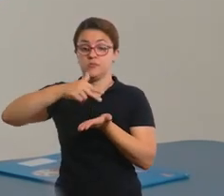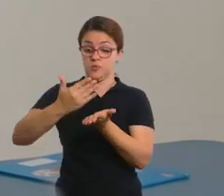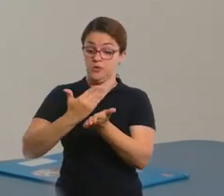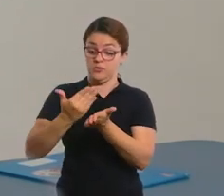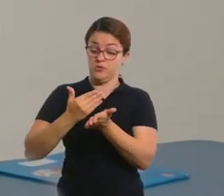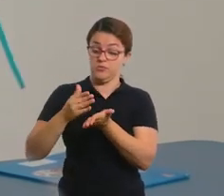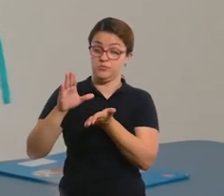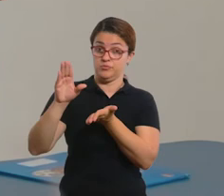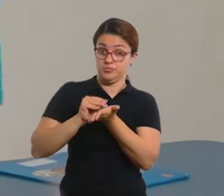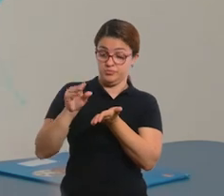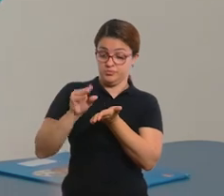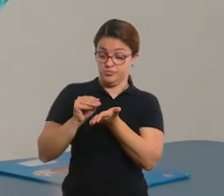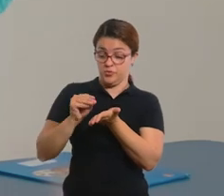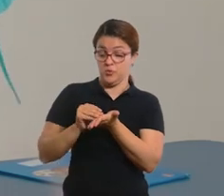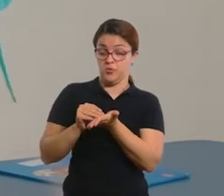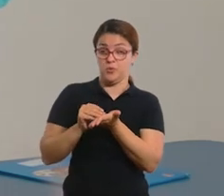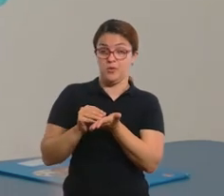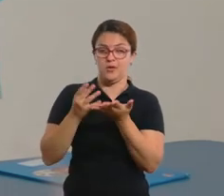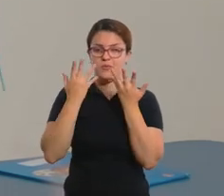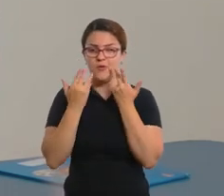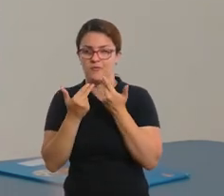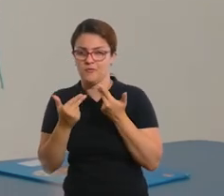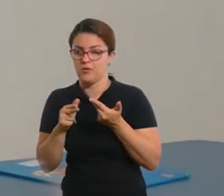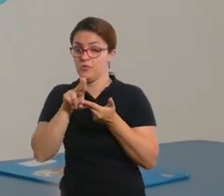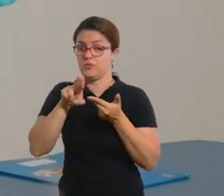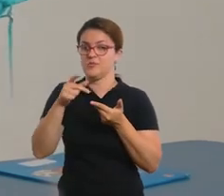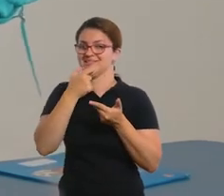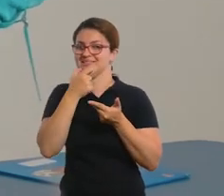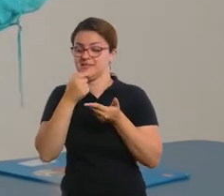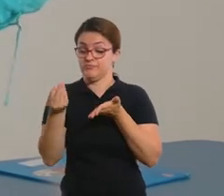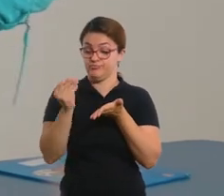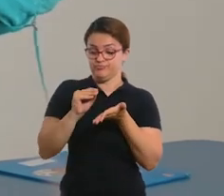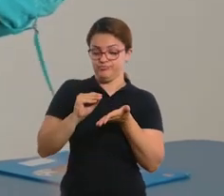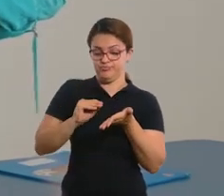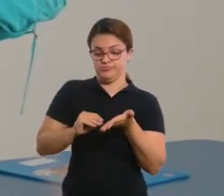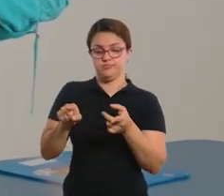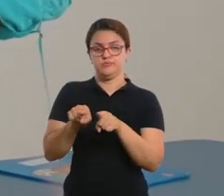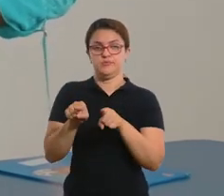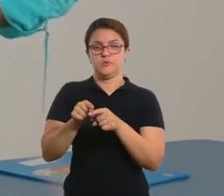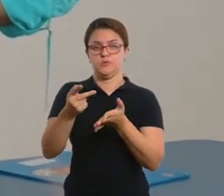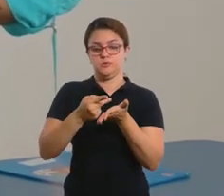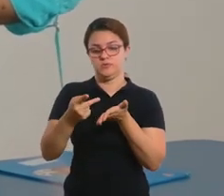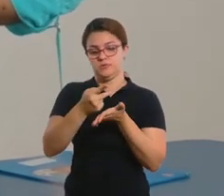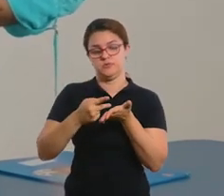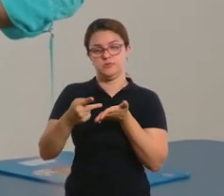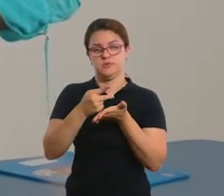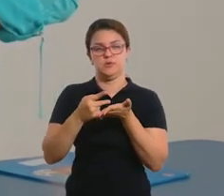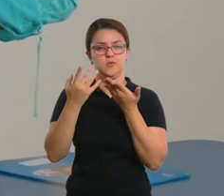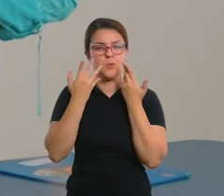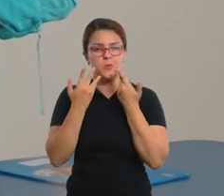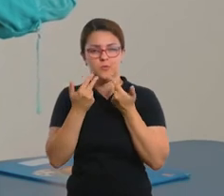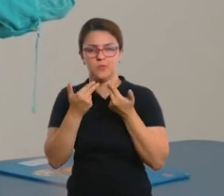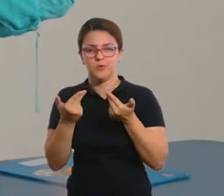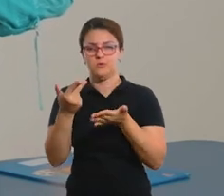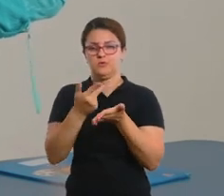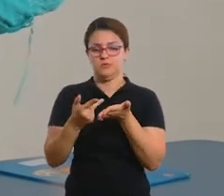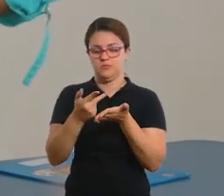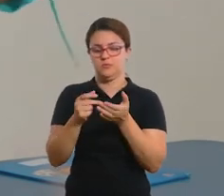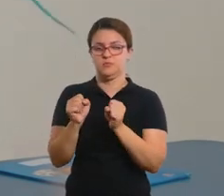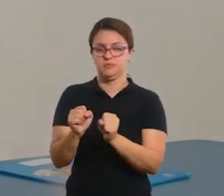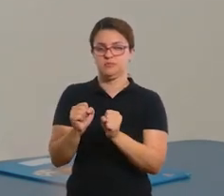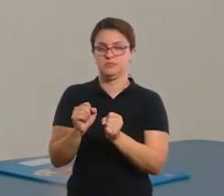localizar o nome, daí porque é inglês, né, dos animais, e ela pode fazer o desenho também dos animais no seu